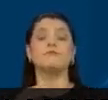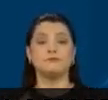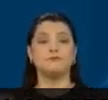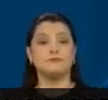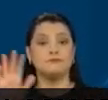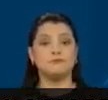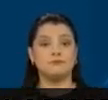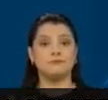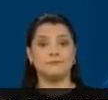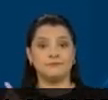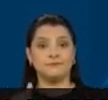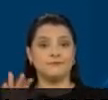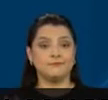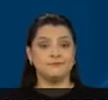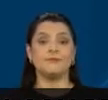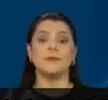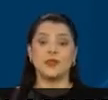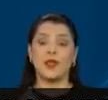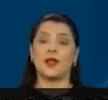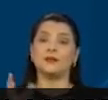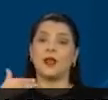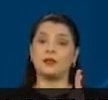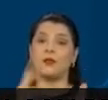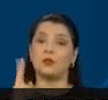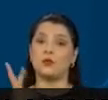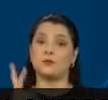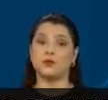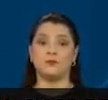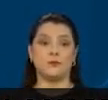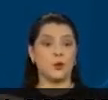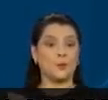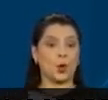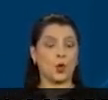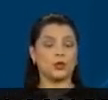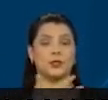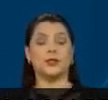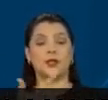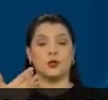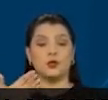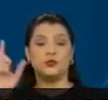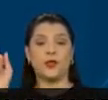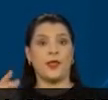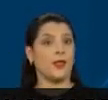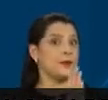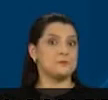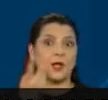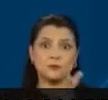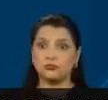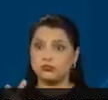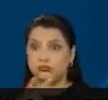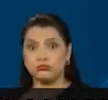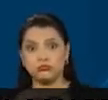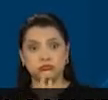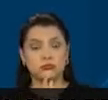80% pretendem gastar até r$ 2.000 moda e tecnologia são as categorias mais buscadas